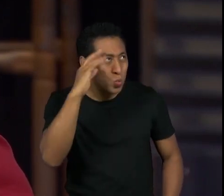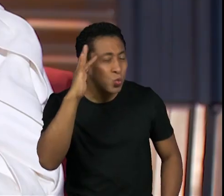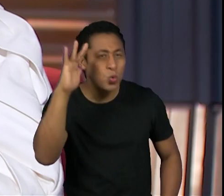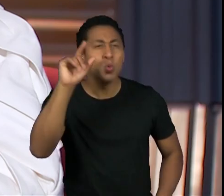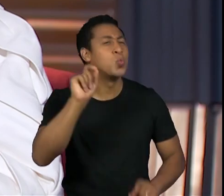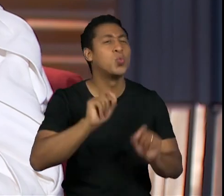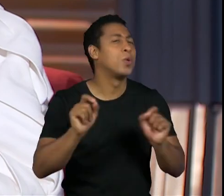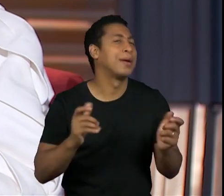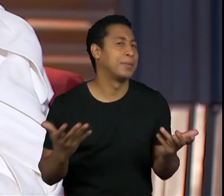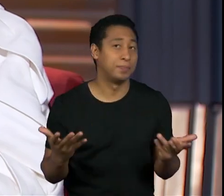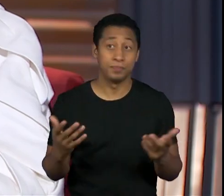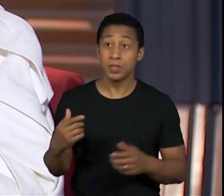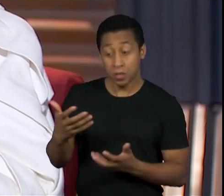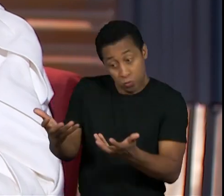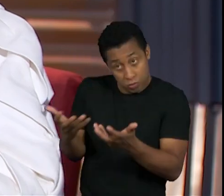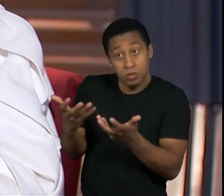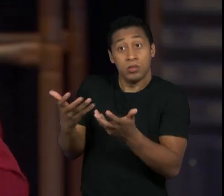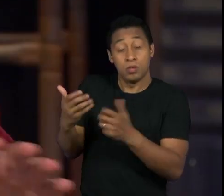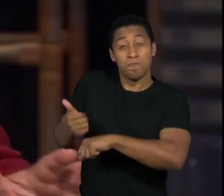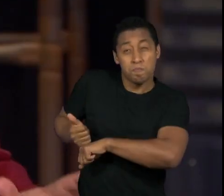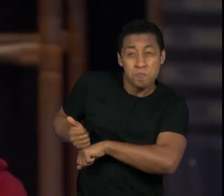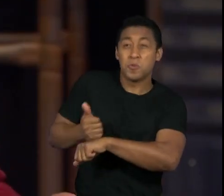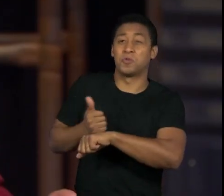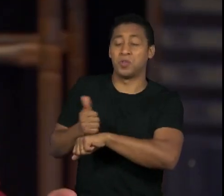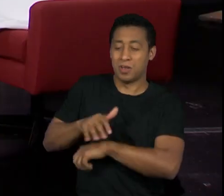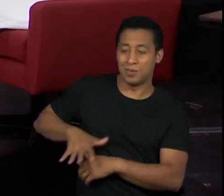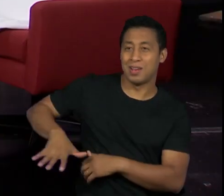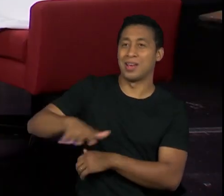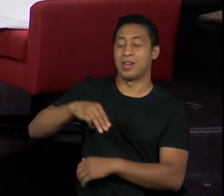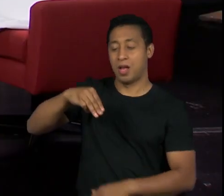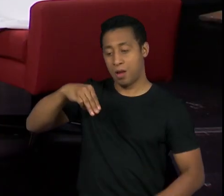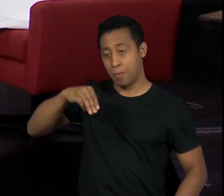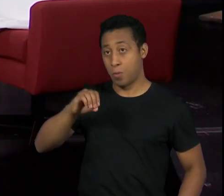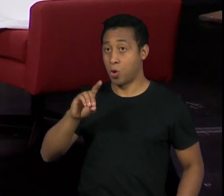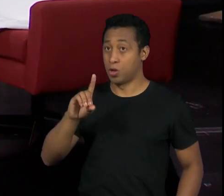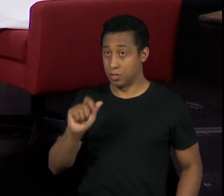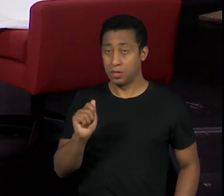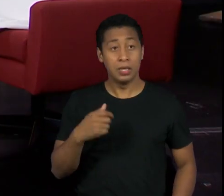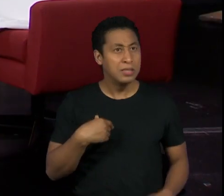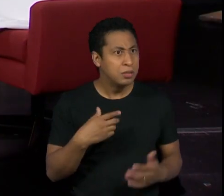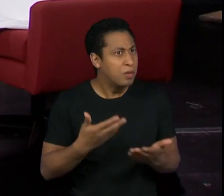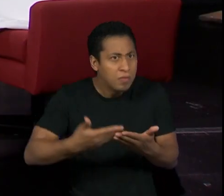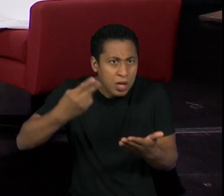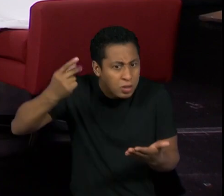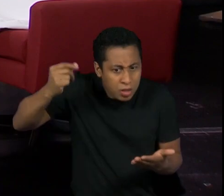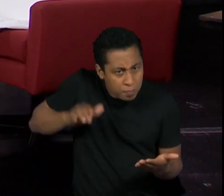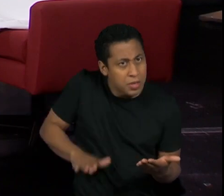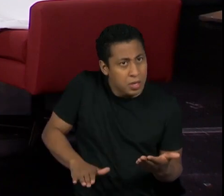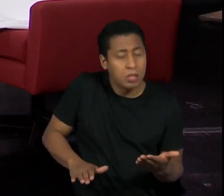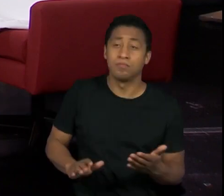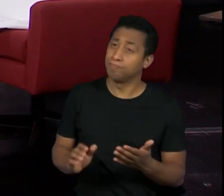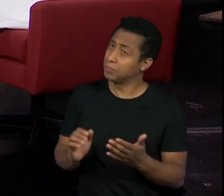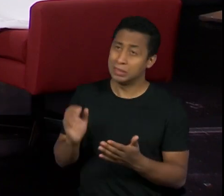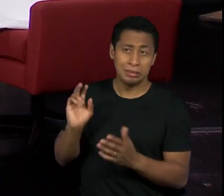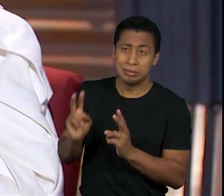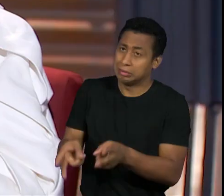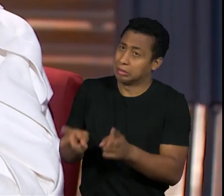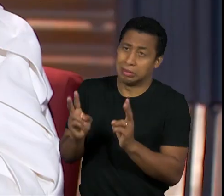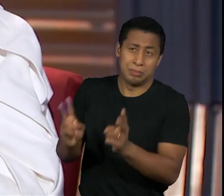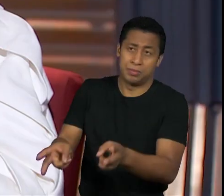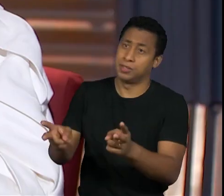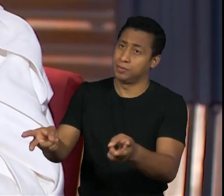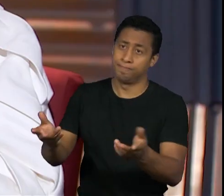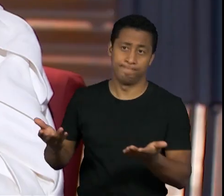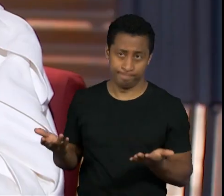Em ser uma artista da moda. Sempre. Desde criança. Desde sempre. Caramba. Desde sempre.